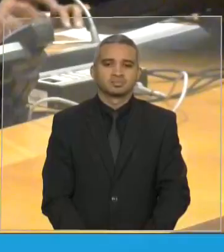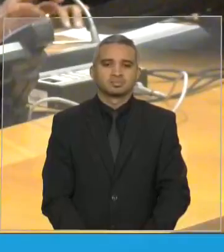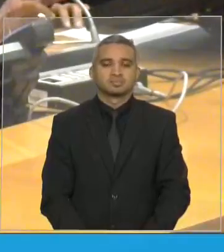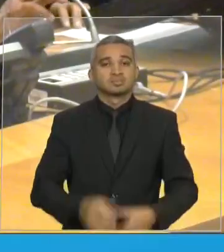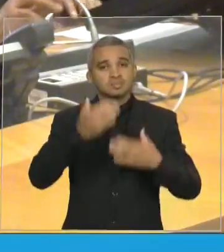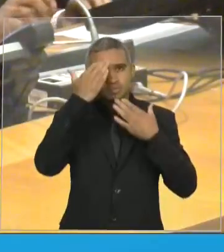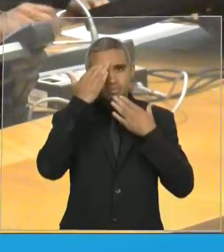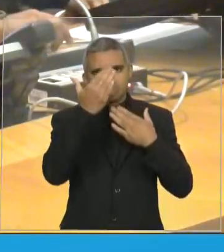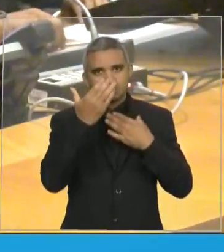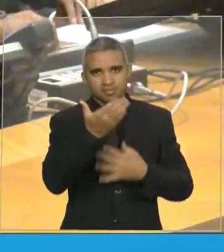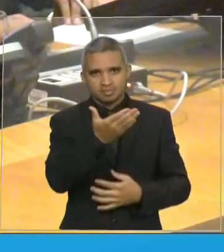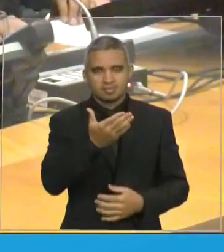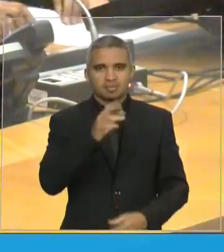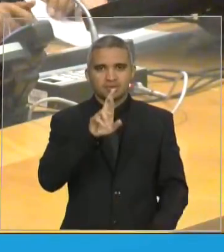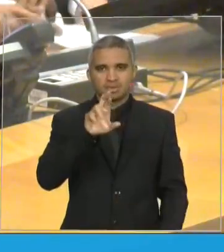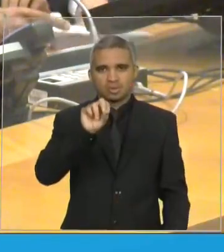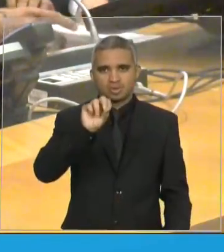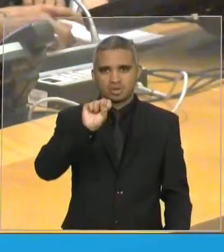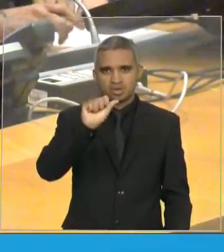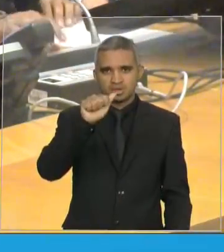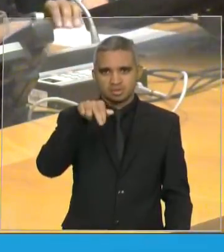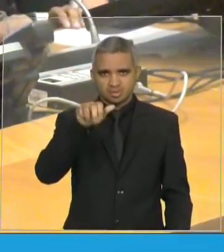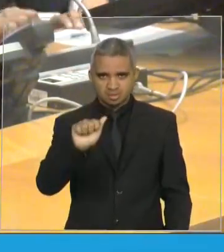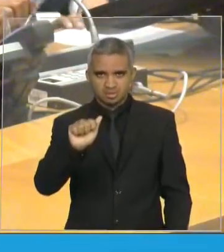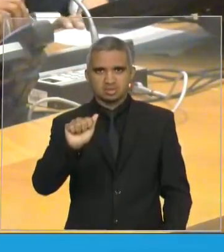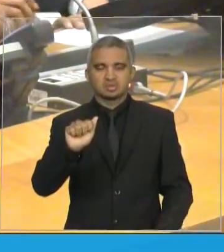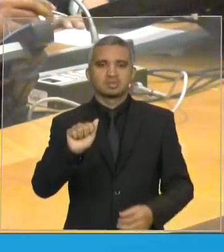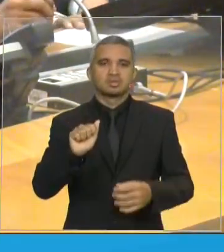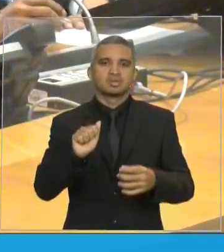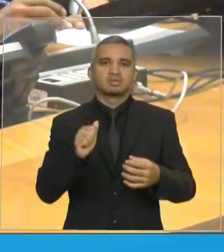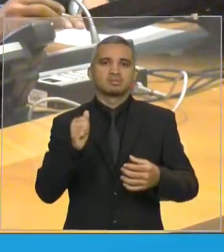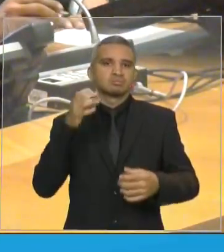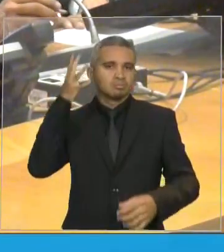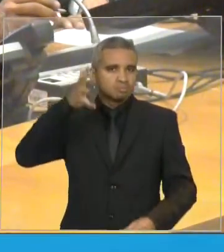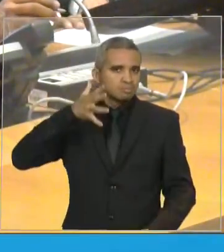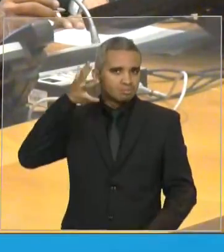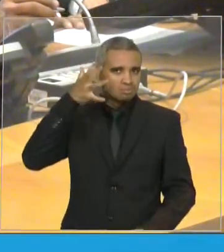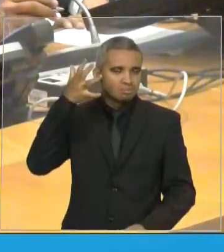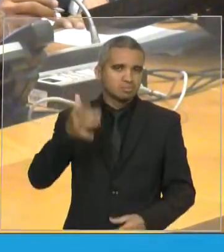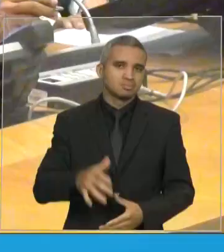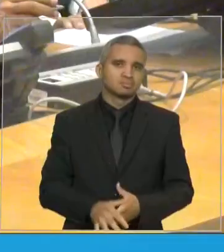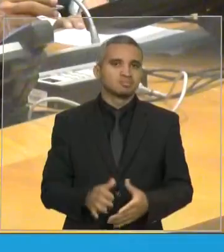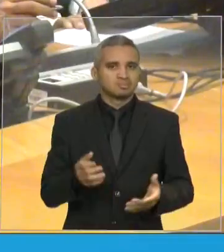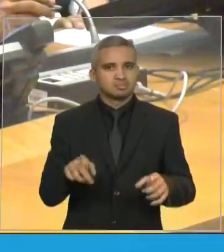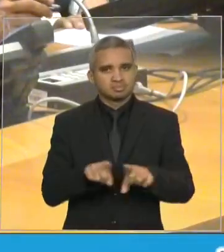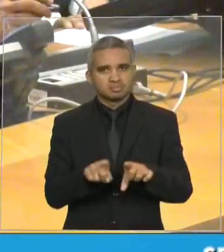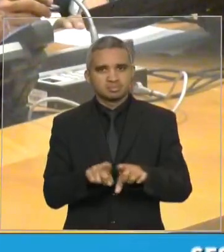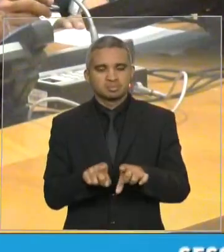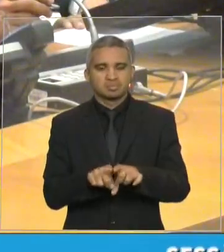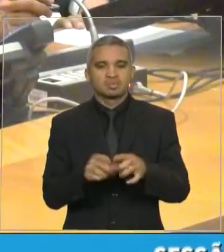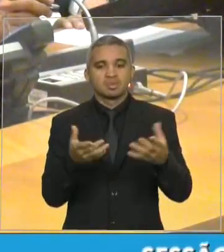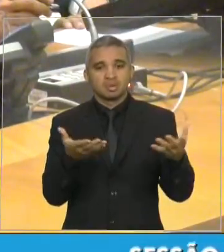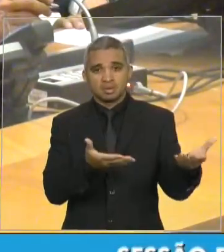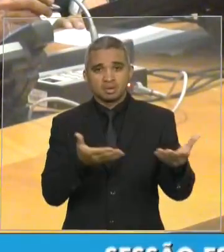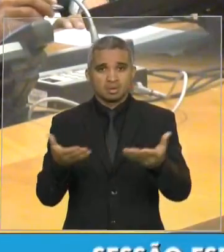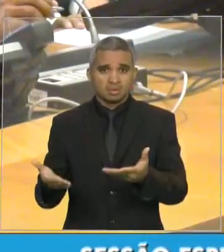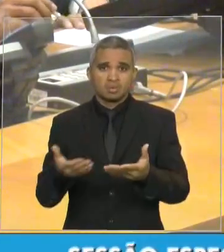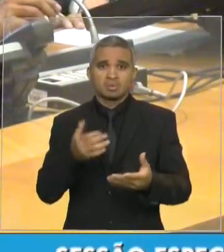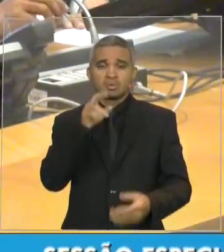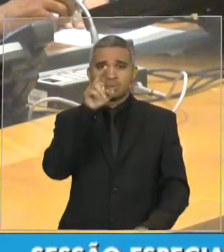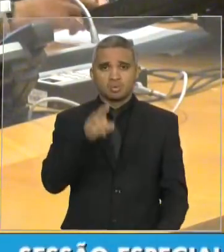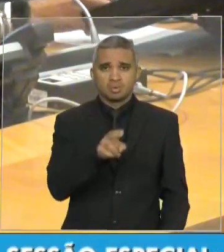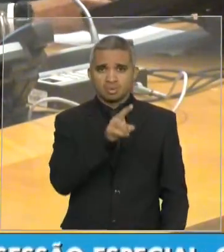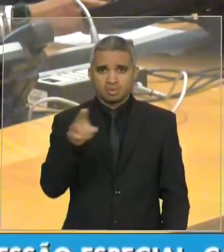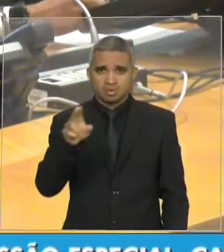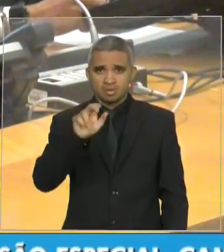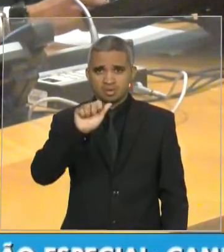Obrigado a você, Rosana Bordalo, pela colaboração e a participação. Vamos ouvir agora o padre Abraão